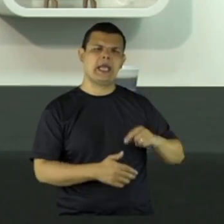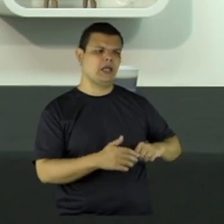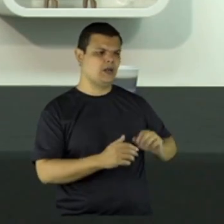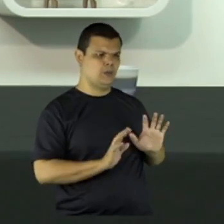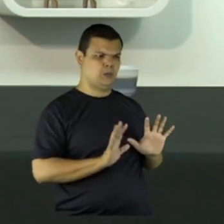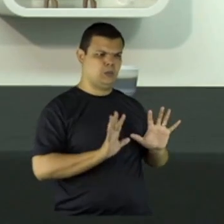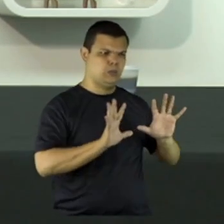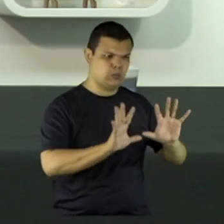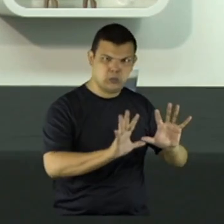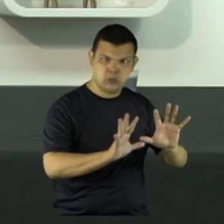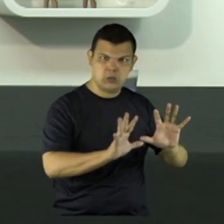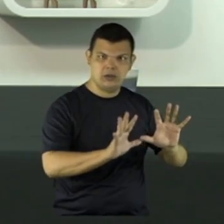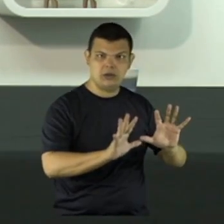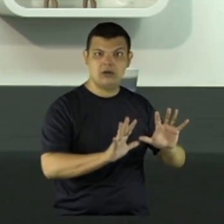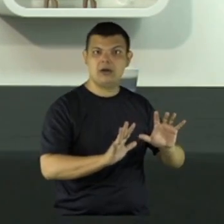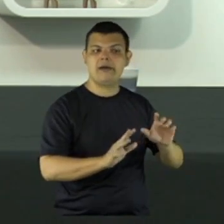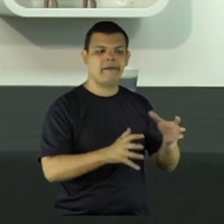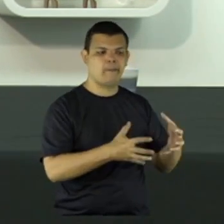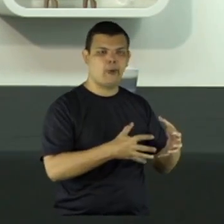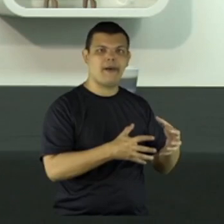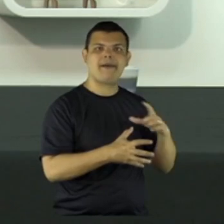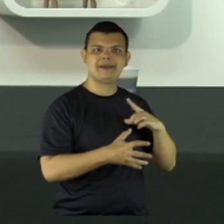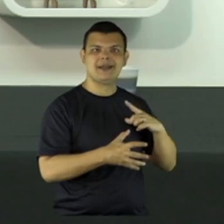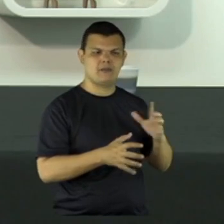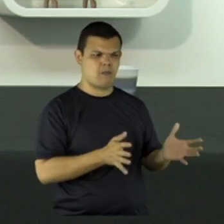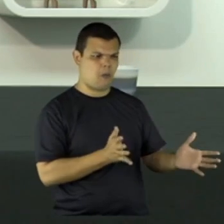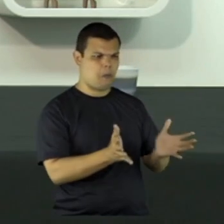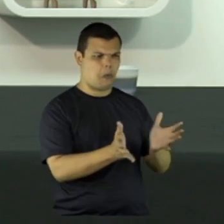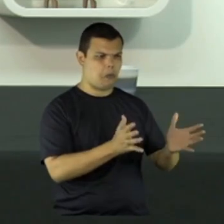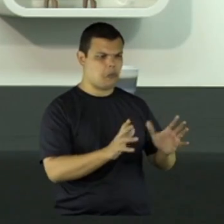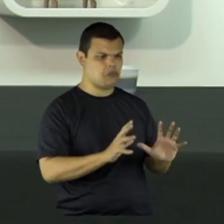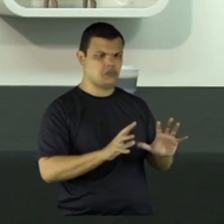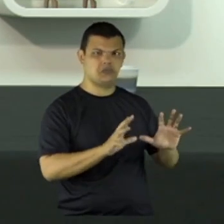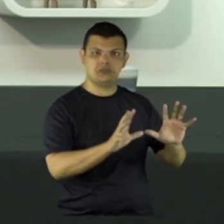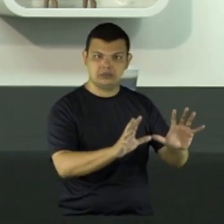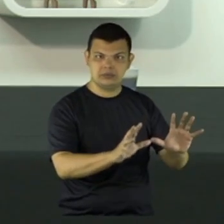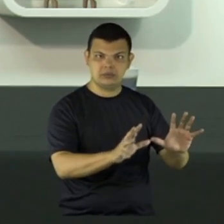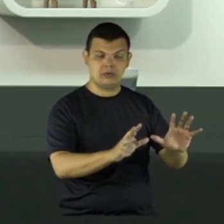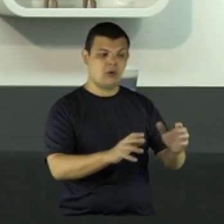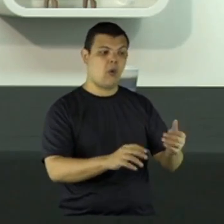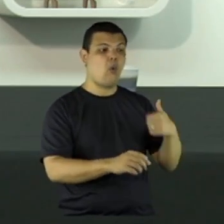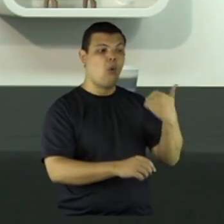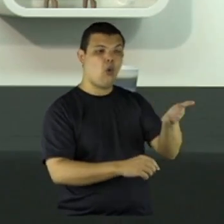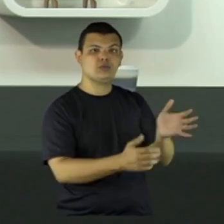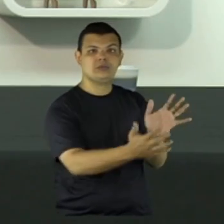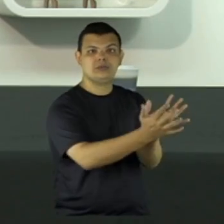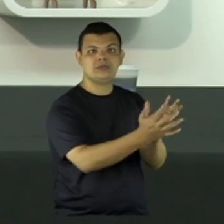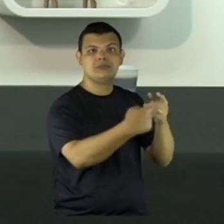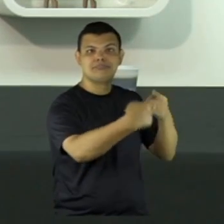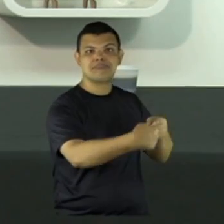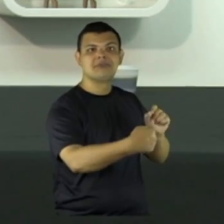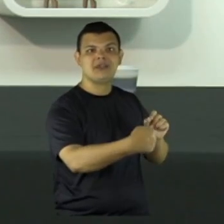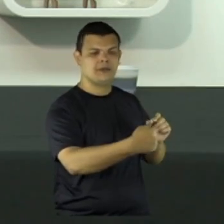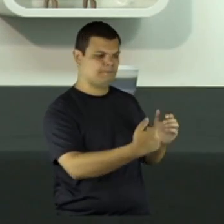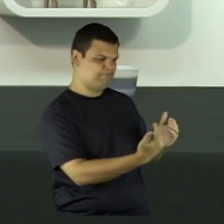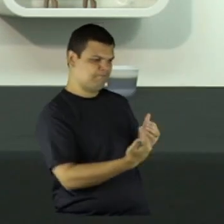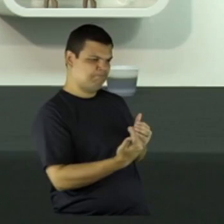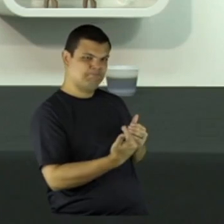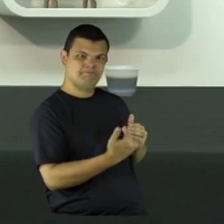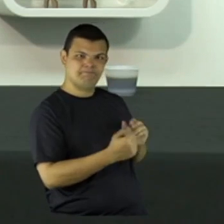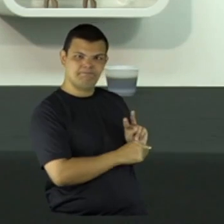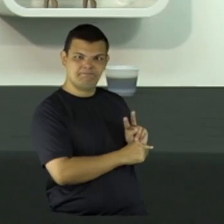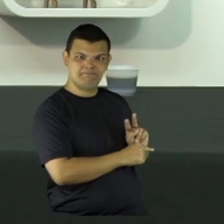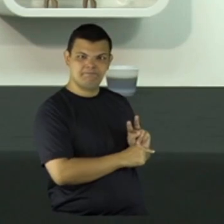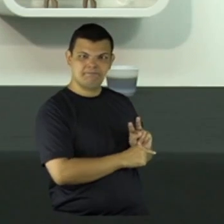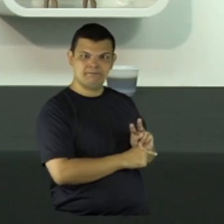É a equipe que tem a posse de bola. Para a outra equipe resta o quê? Se defender. Se a outra equipe quiser atacar, o